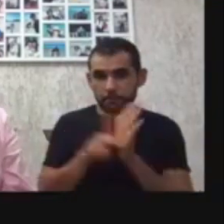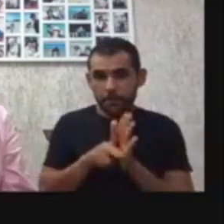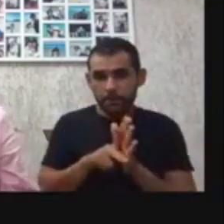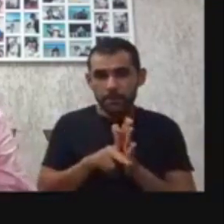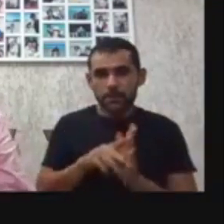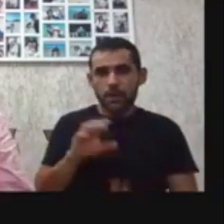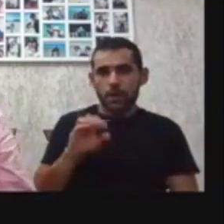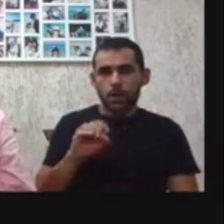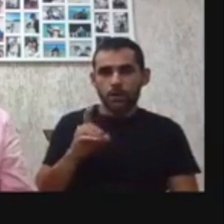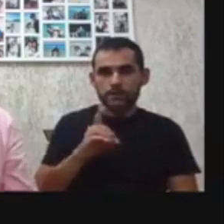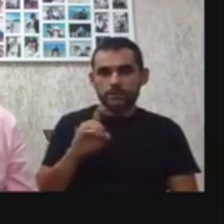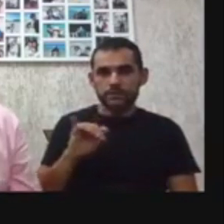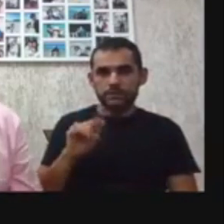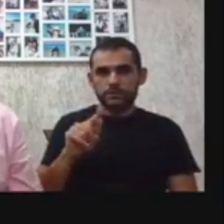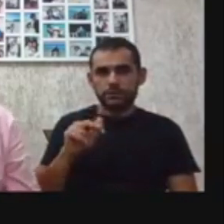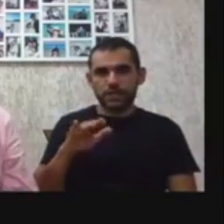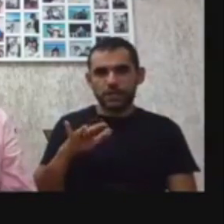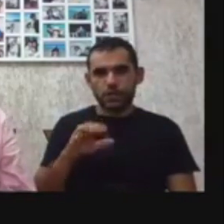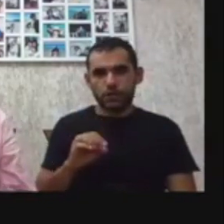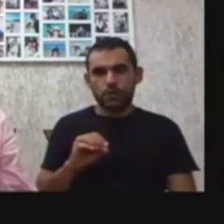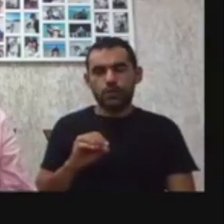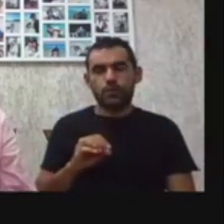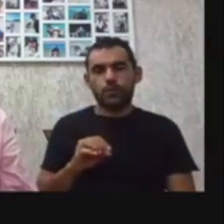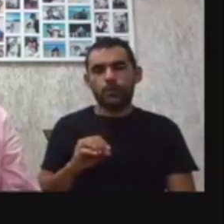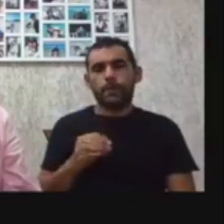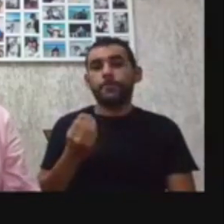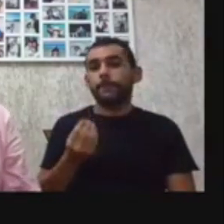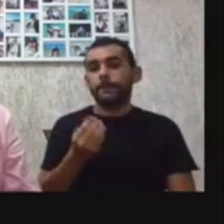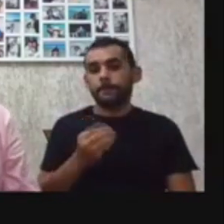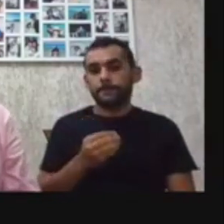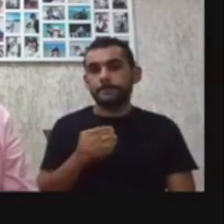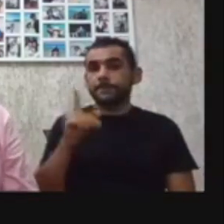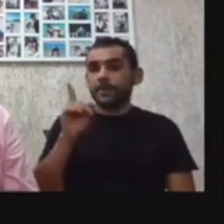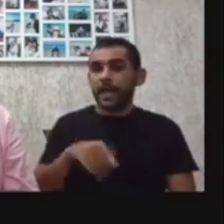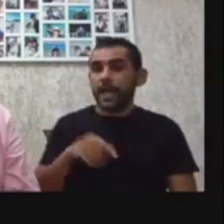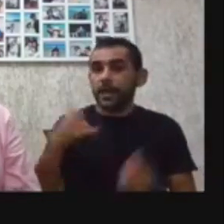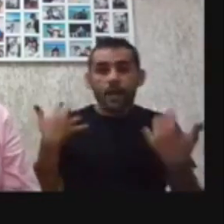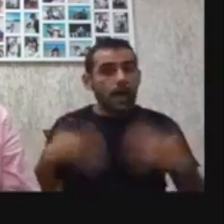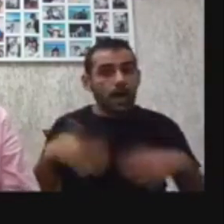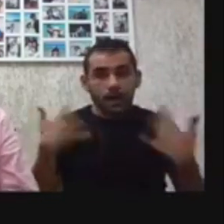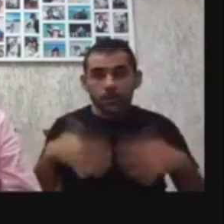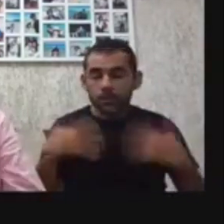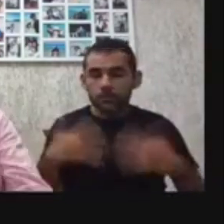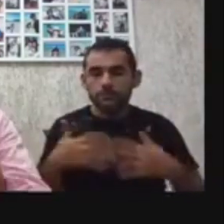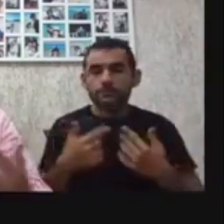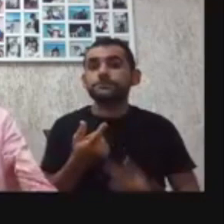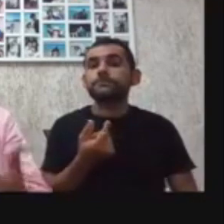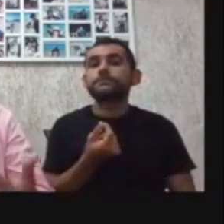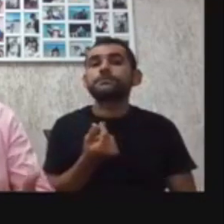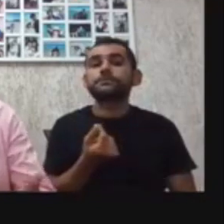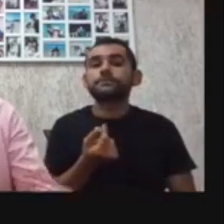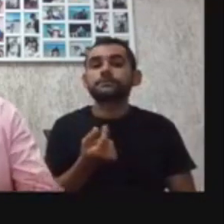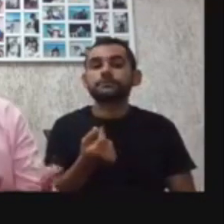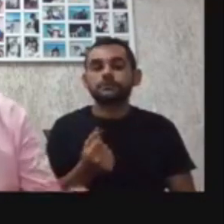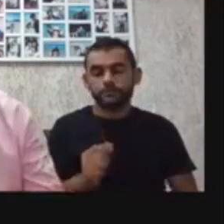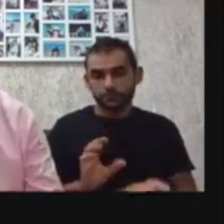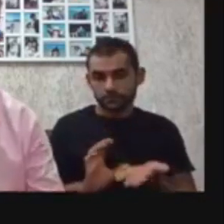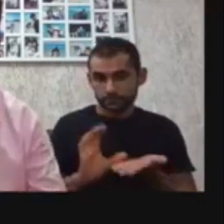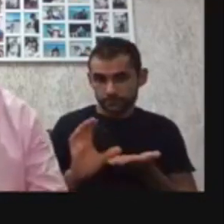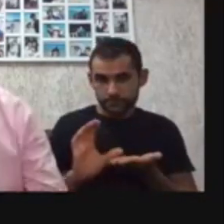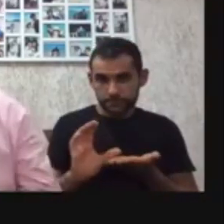manter oxigênio, que é para a manutenção, sabe? Então é muito caro. Quanto você acha que é o custo para manter